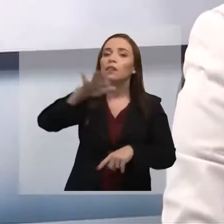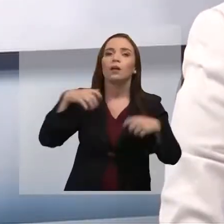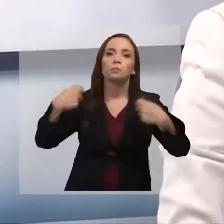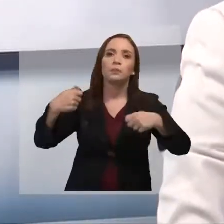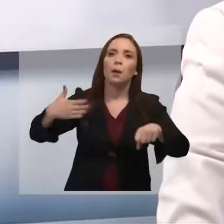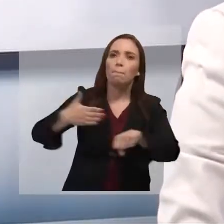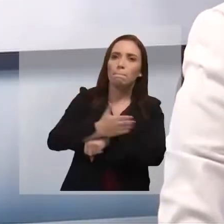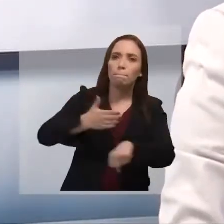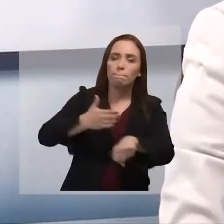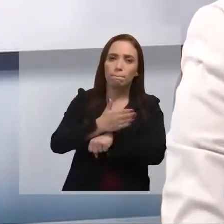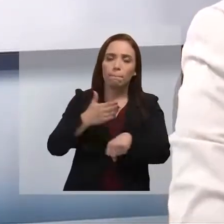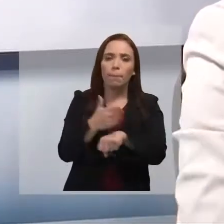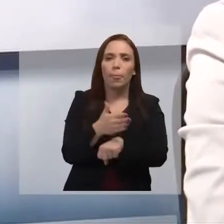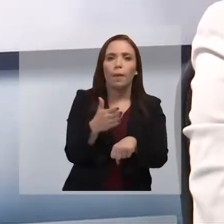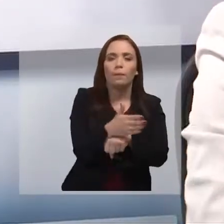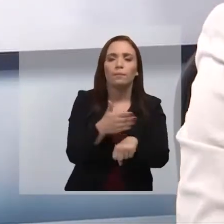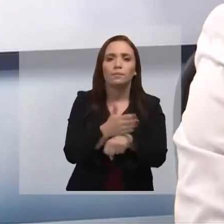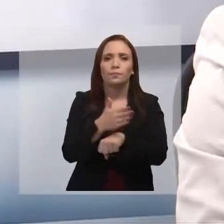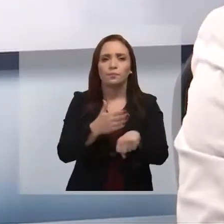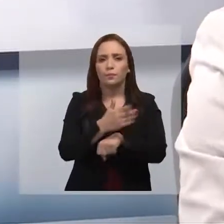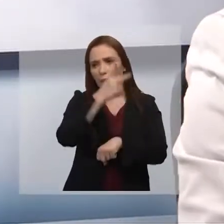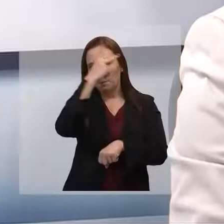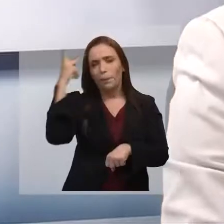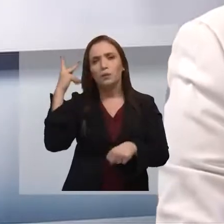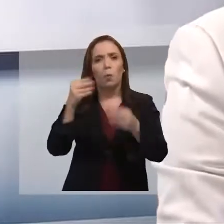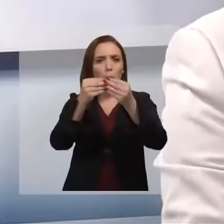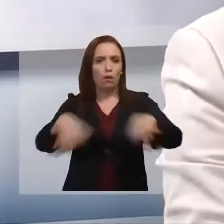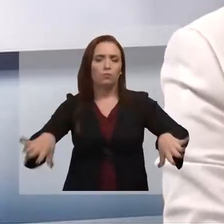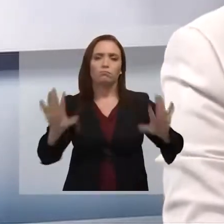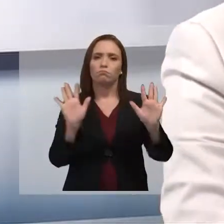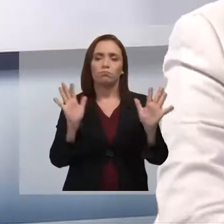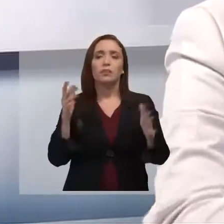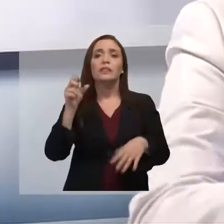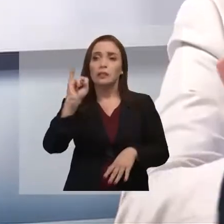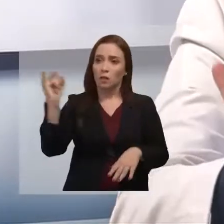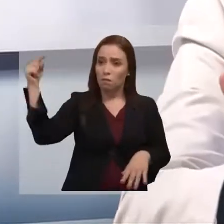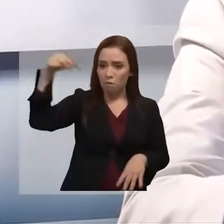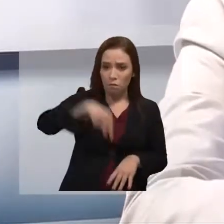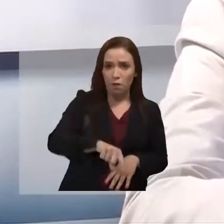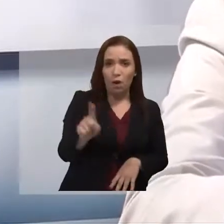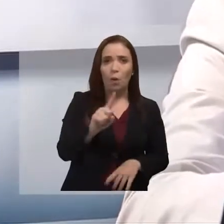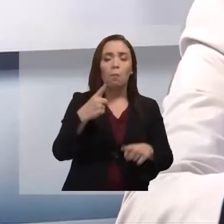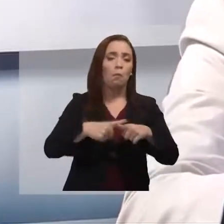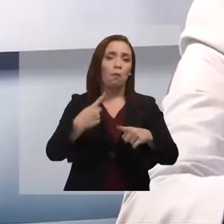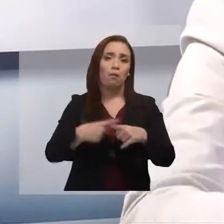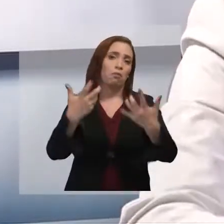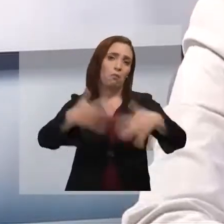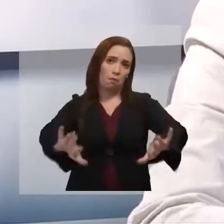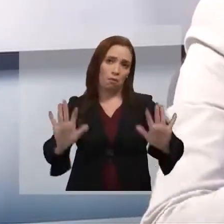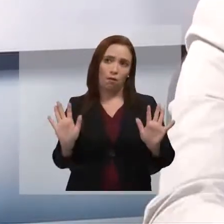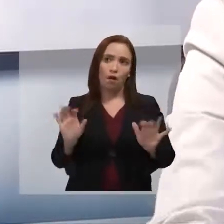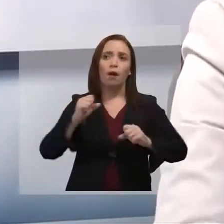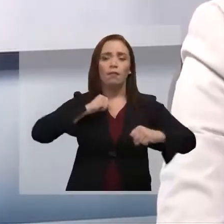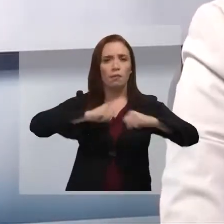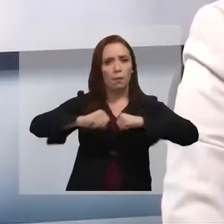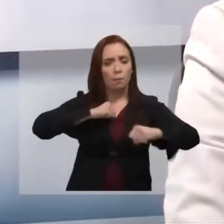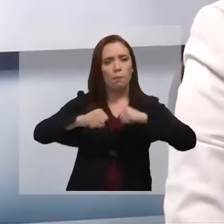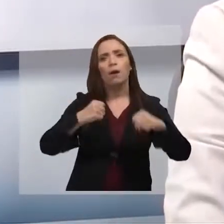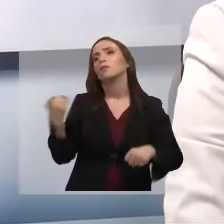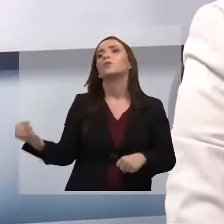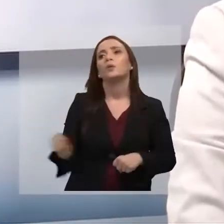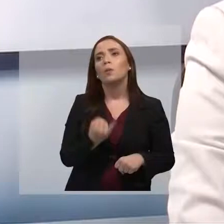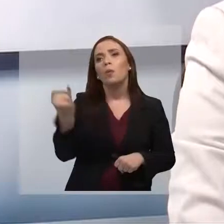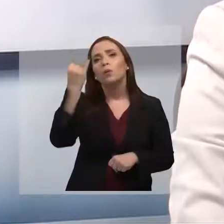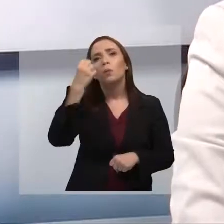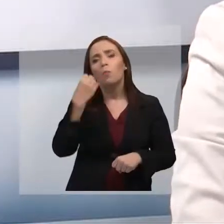participasse, para que não houvesse ninguém que ficasse de fora. Quem não está participando hoje é porque não quis participar. O debate está sendo